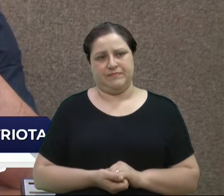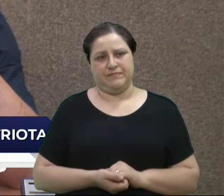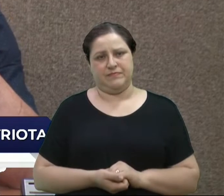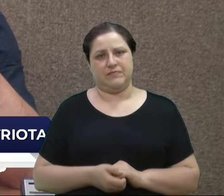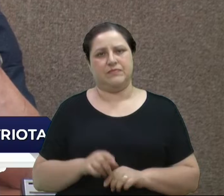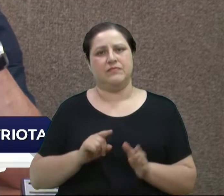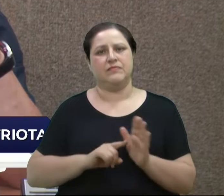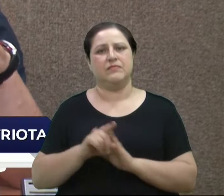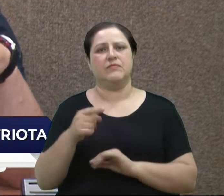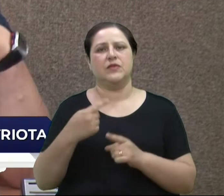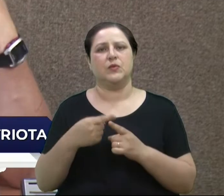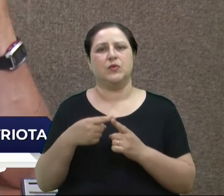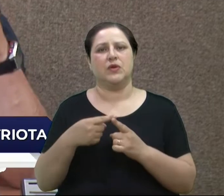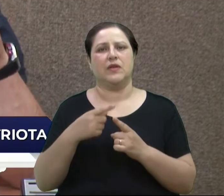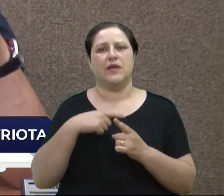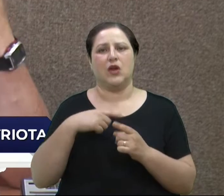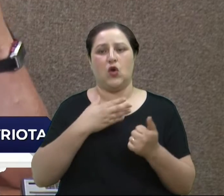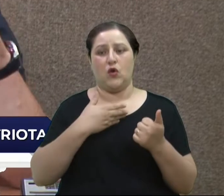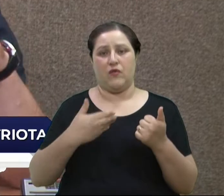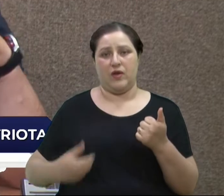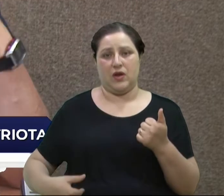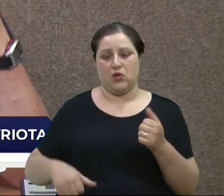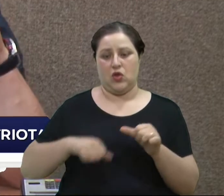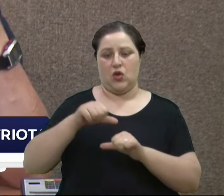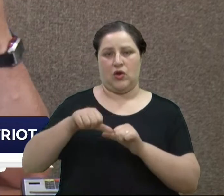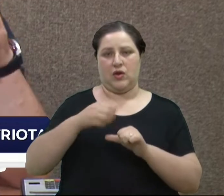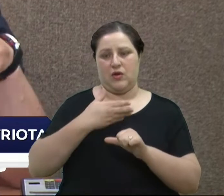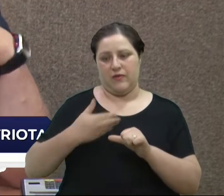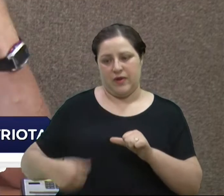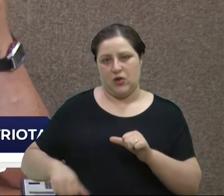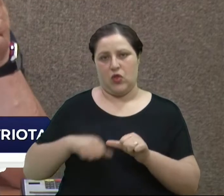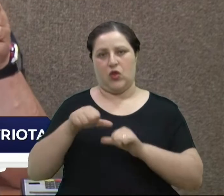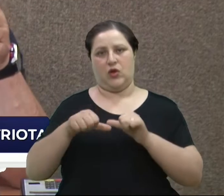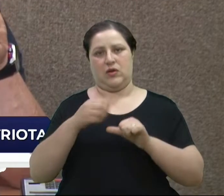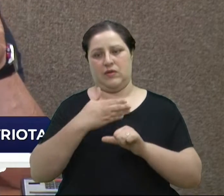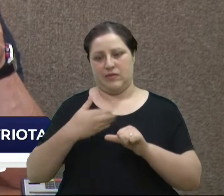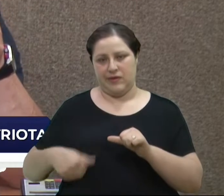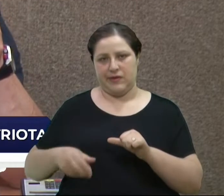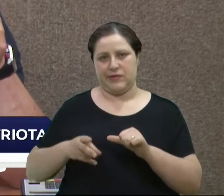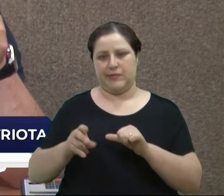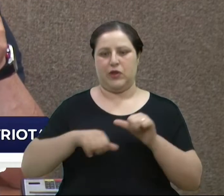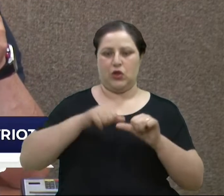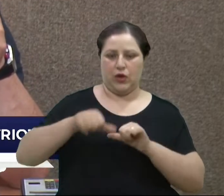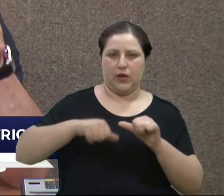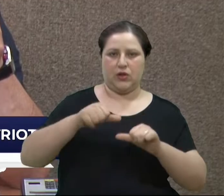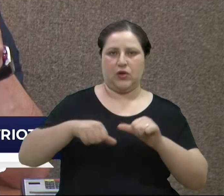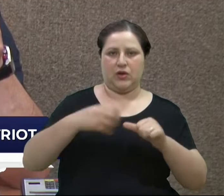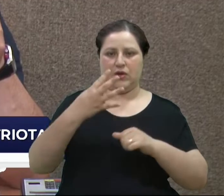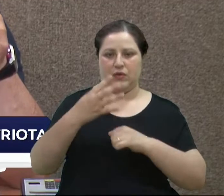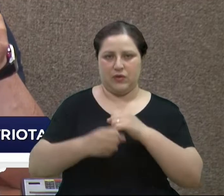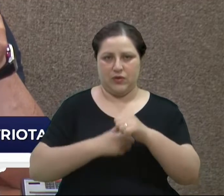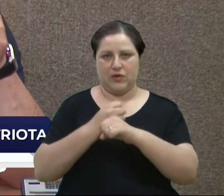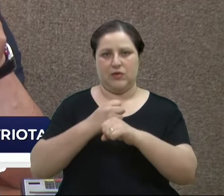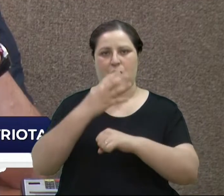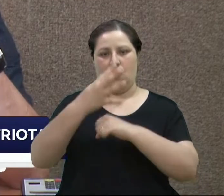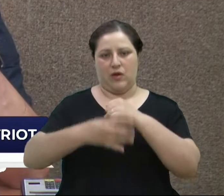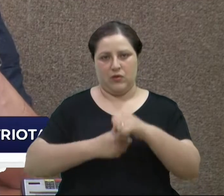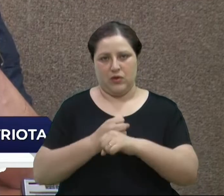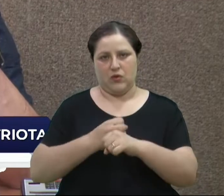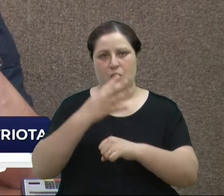Por que que passa governo, entra governo, passa governo, entra governo, passa governo, entra governo? Eu não vi nenhum deles